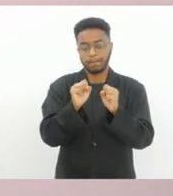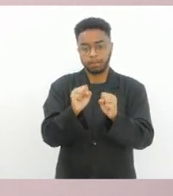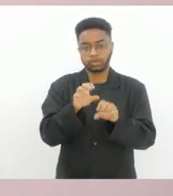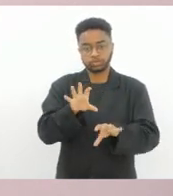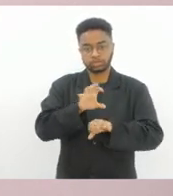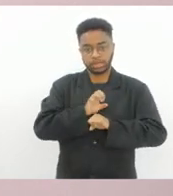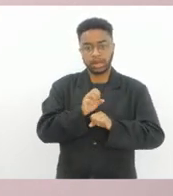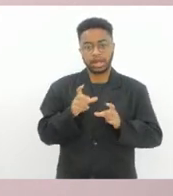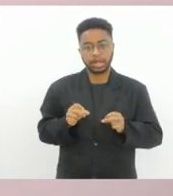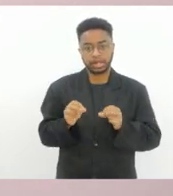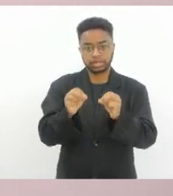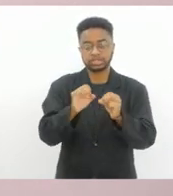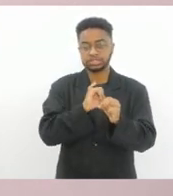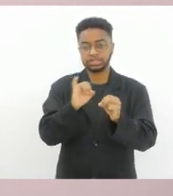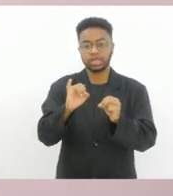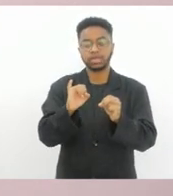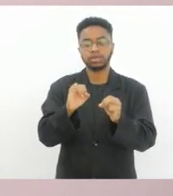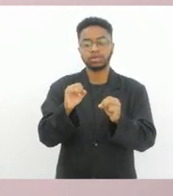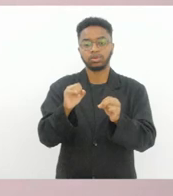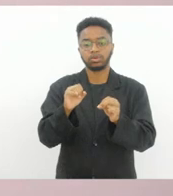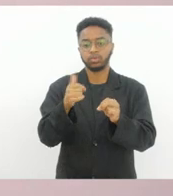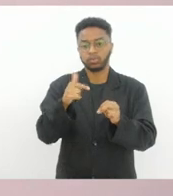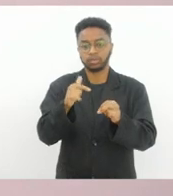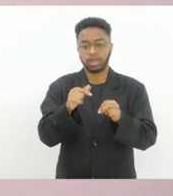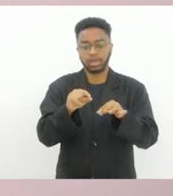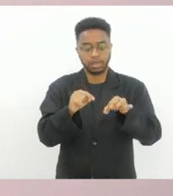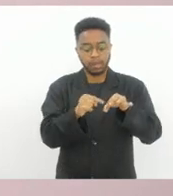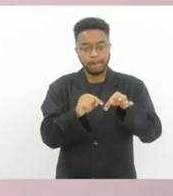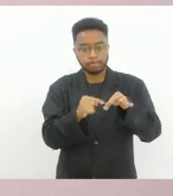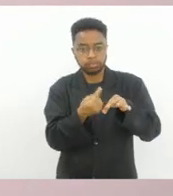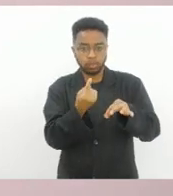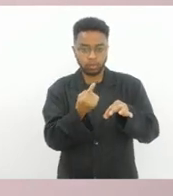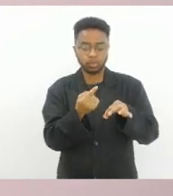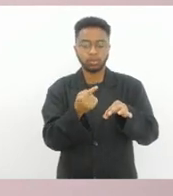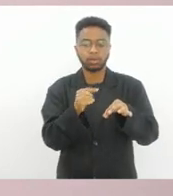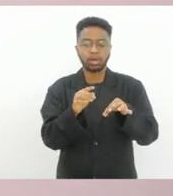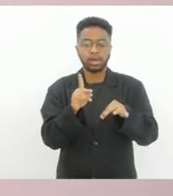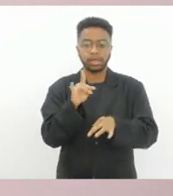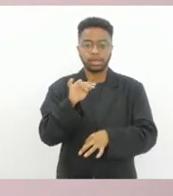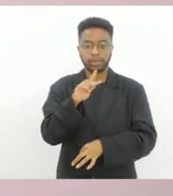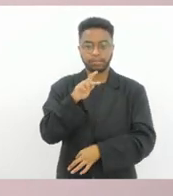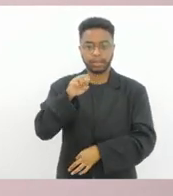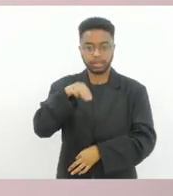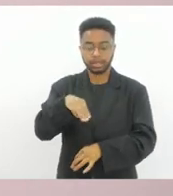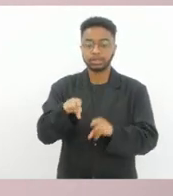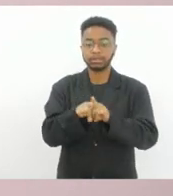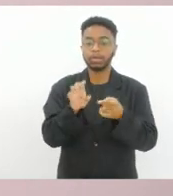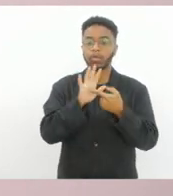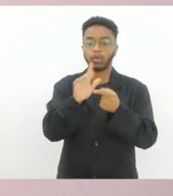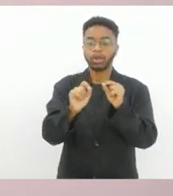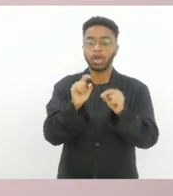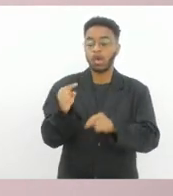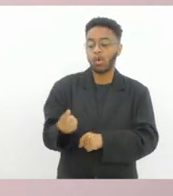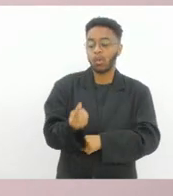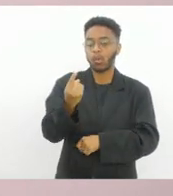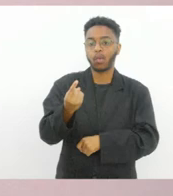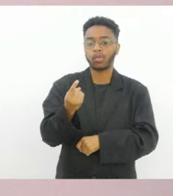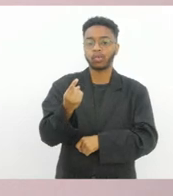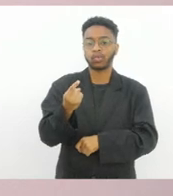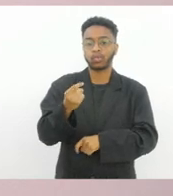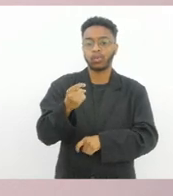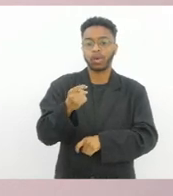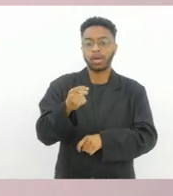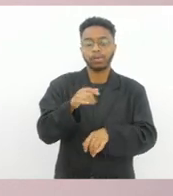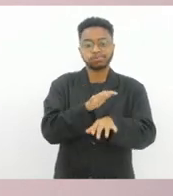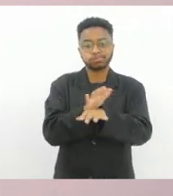quando você não tem o hímen rompido, e depois afirma, então, que é o único sexo possível. Tanto é que muitas vezes